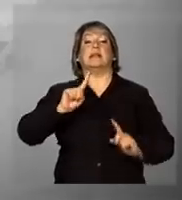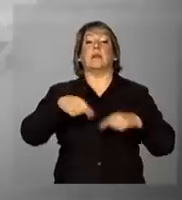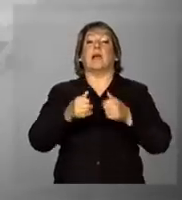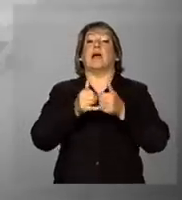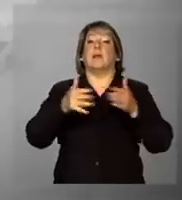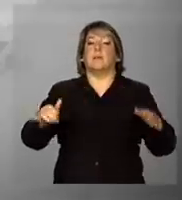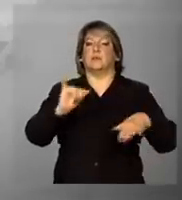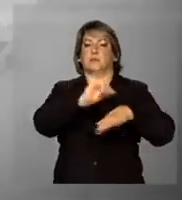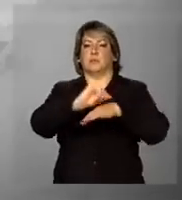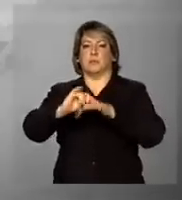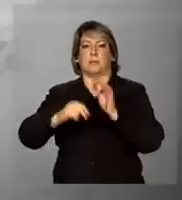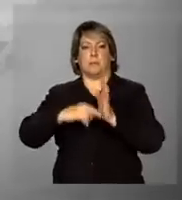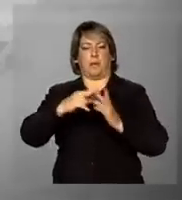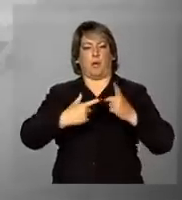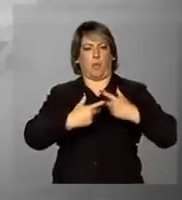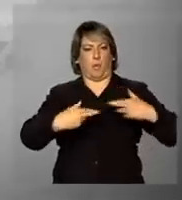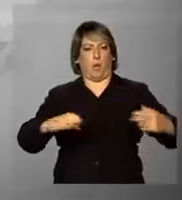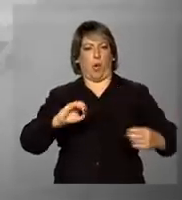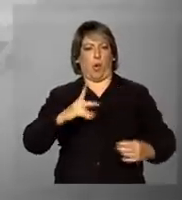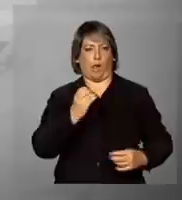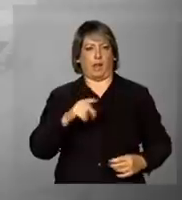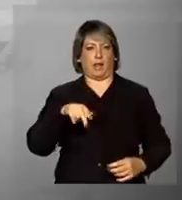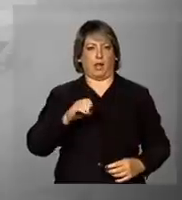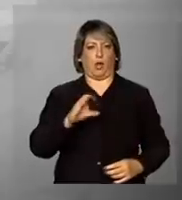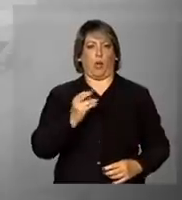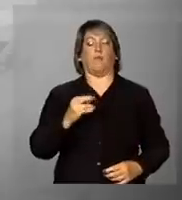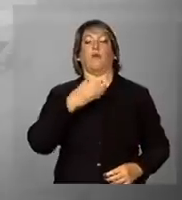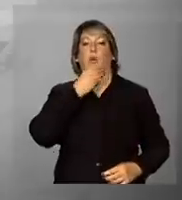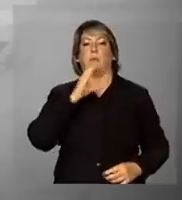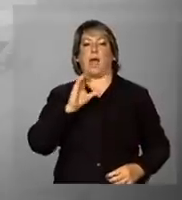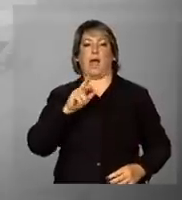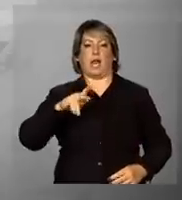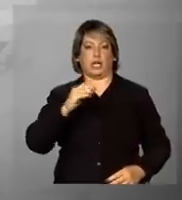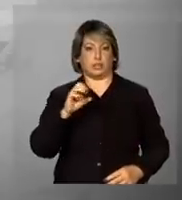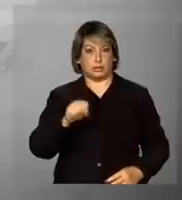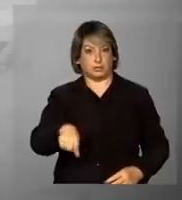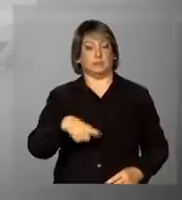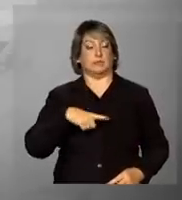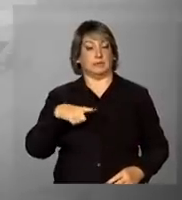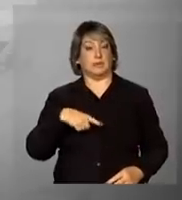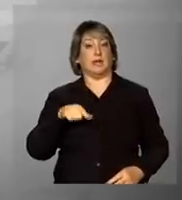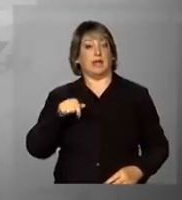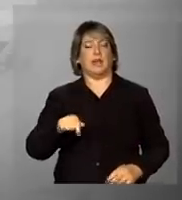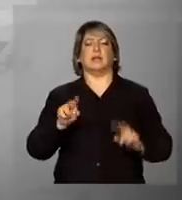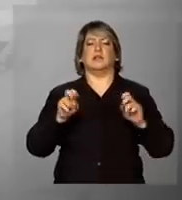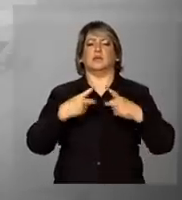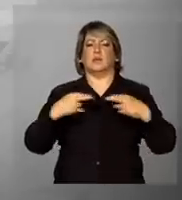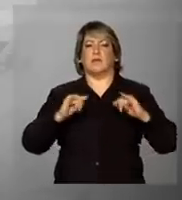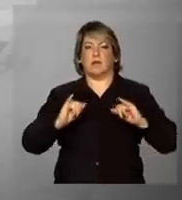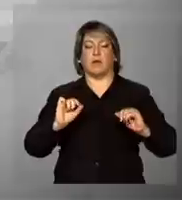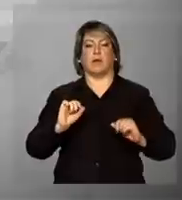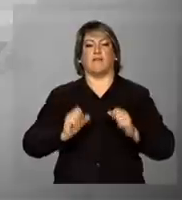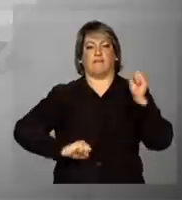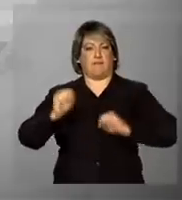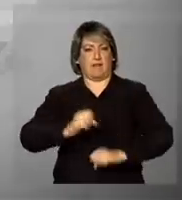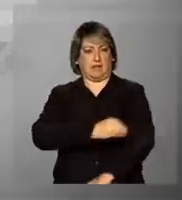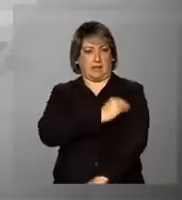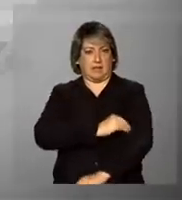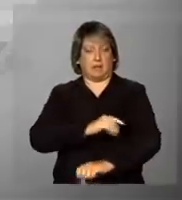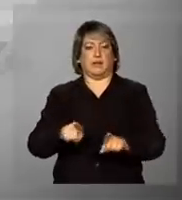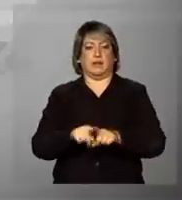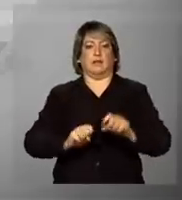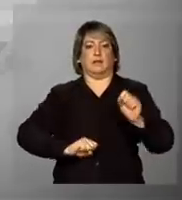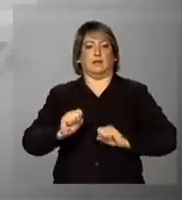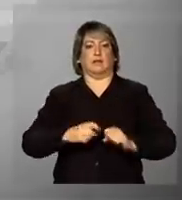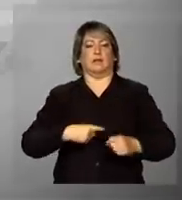da exposição O Olhar que Ouve, do músico Carlinhos Brown. Entre os assuntos abordados, produção do etanol, distribuição